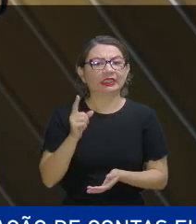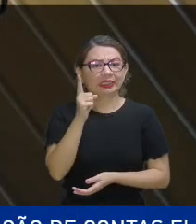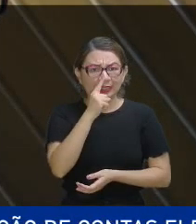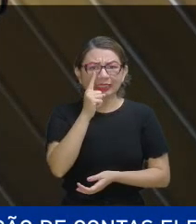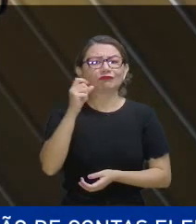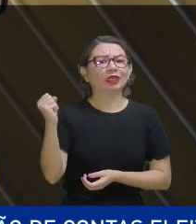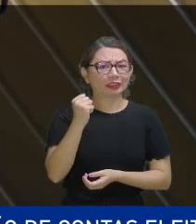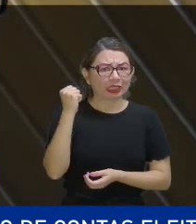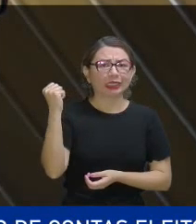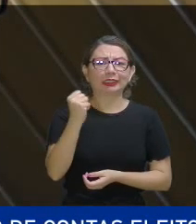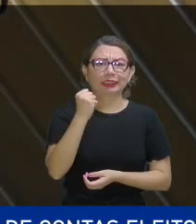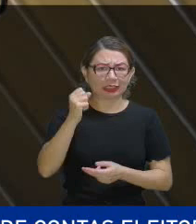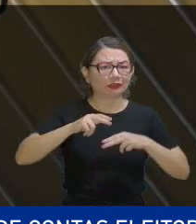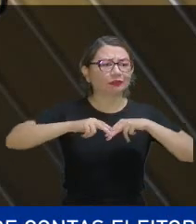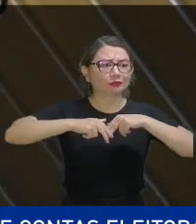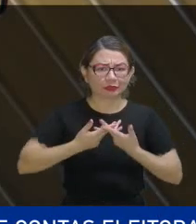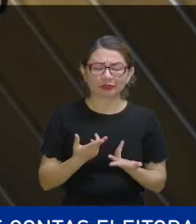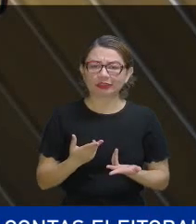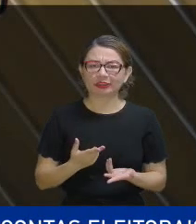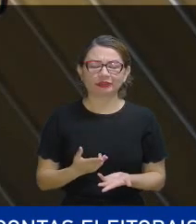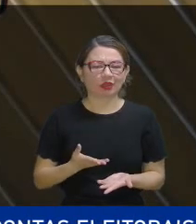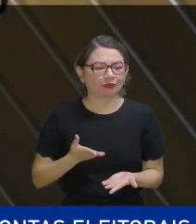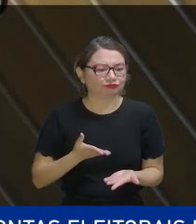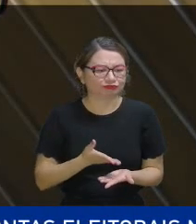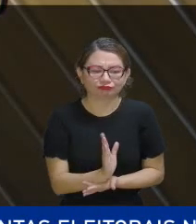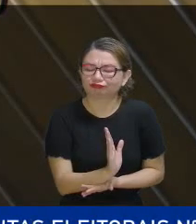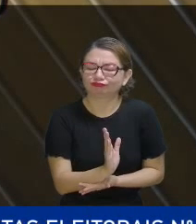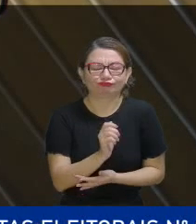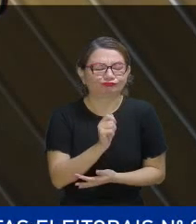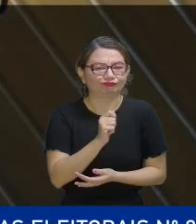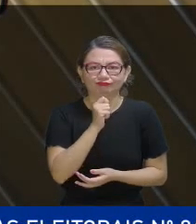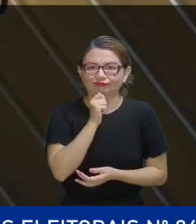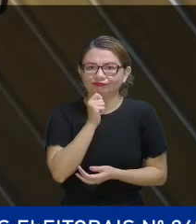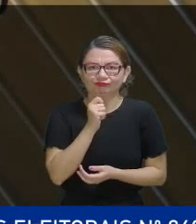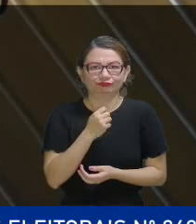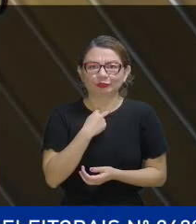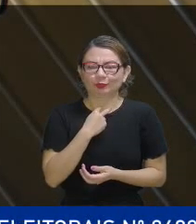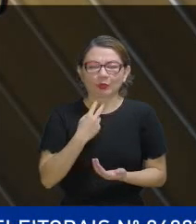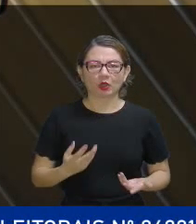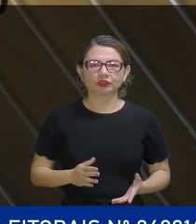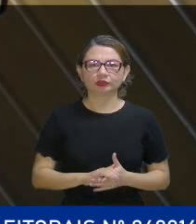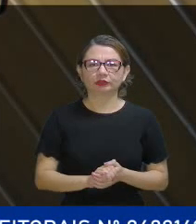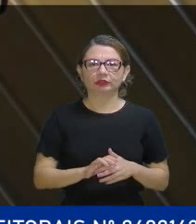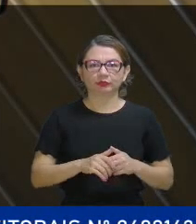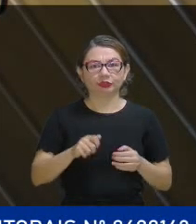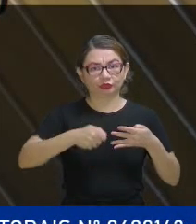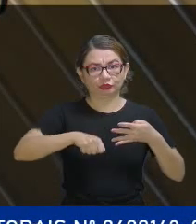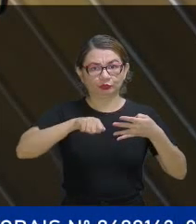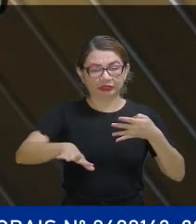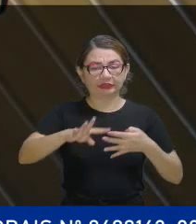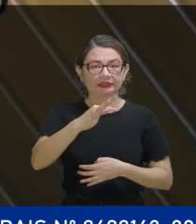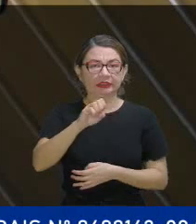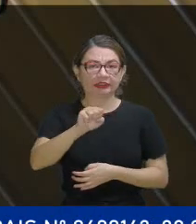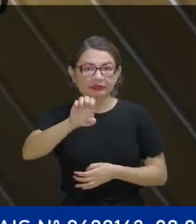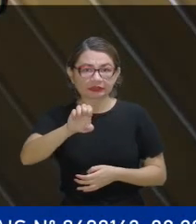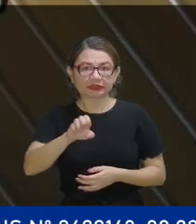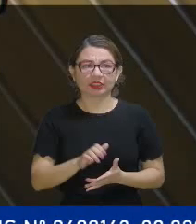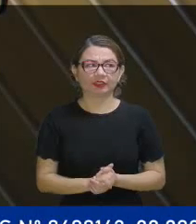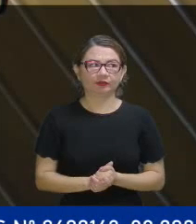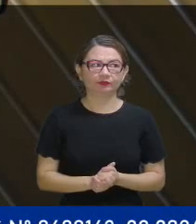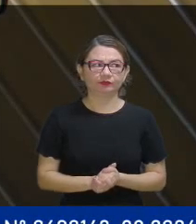grave que inviabiliza a aprovação das contas. A jurisprudência do Tribunal Superior Eleitoral tem sido